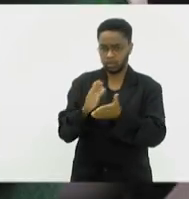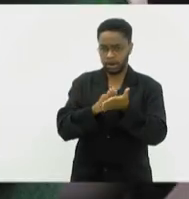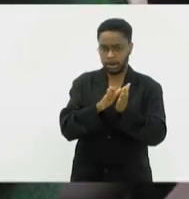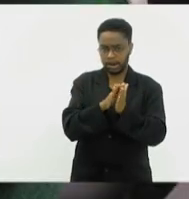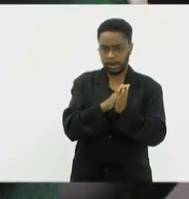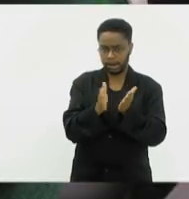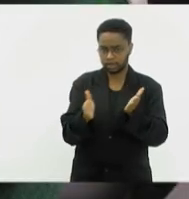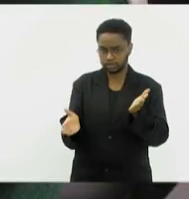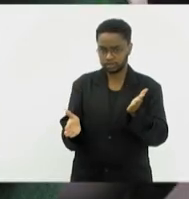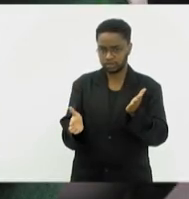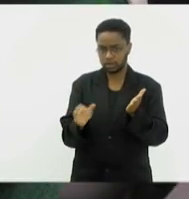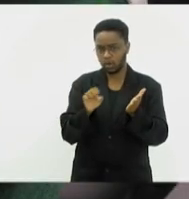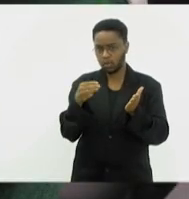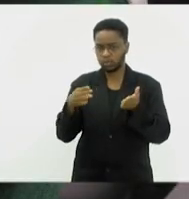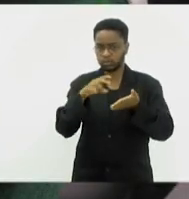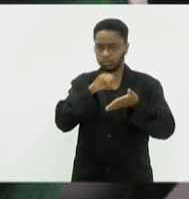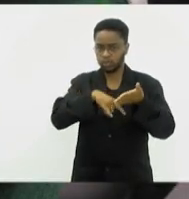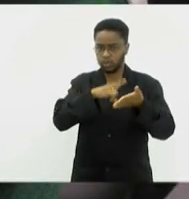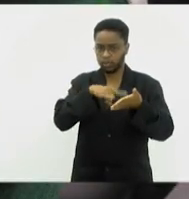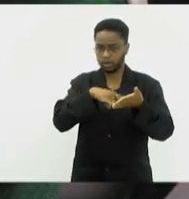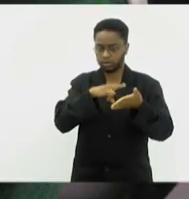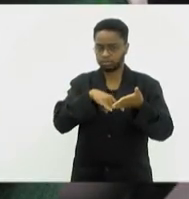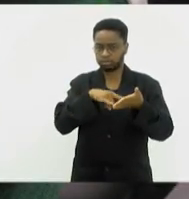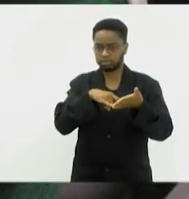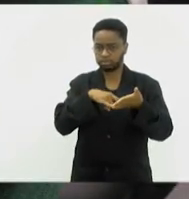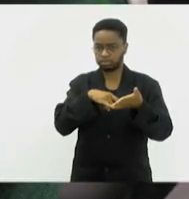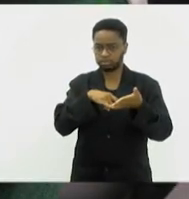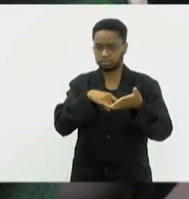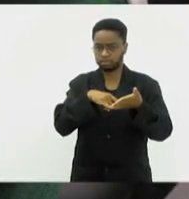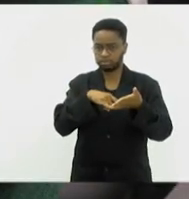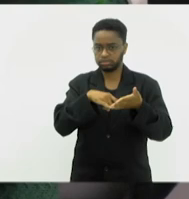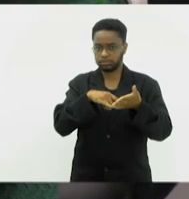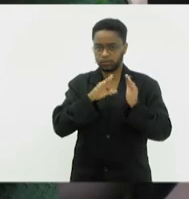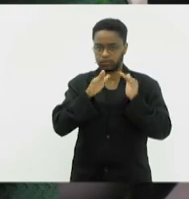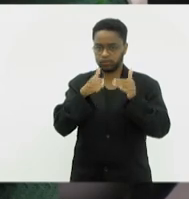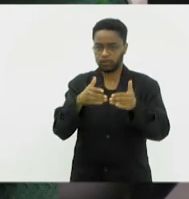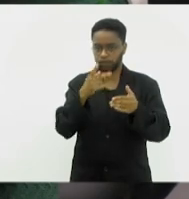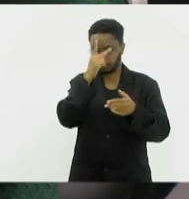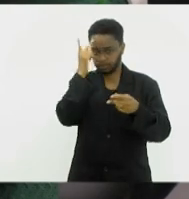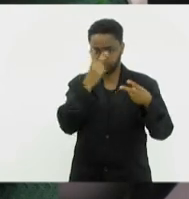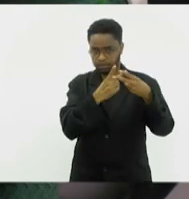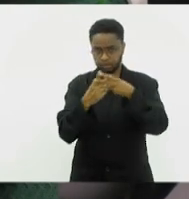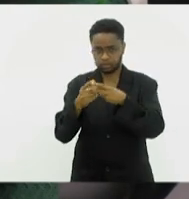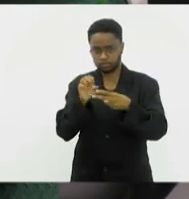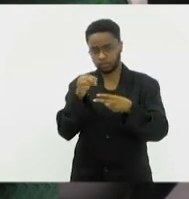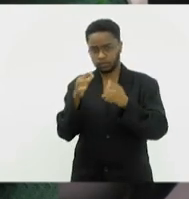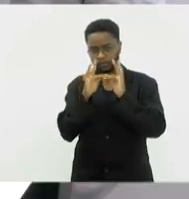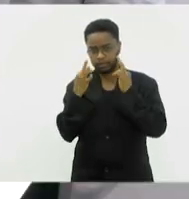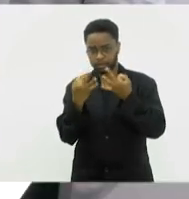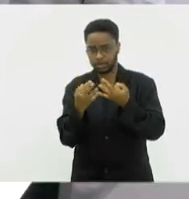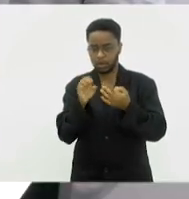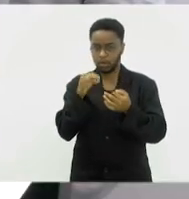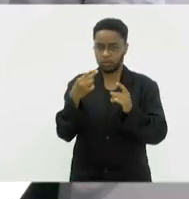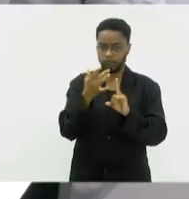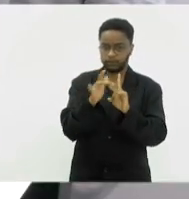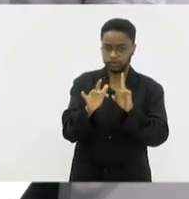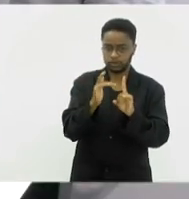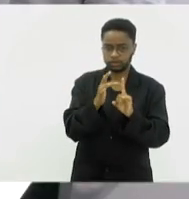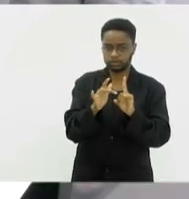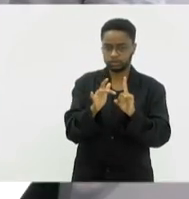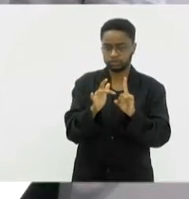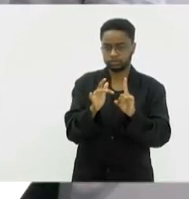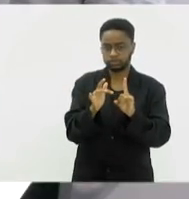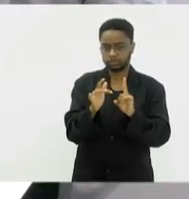algum documento específico para o apenado, para a família do apenado ou para a vítima de